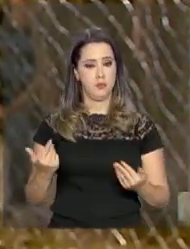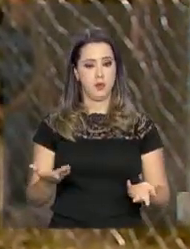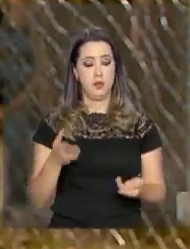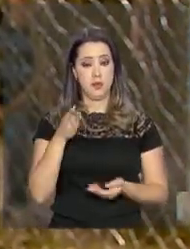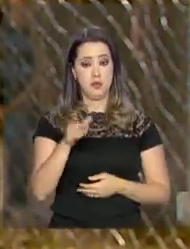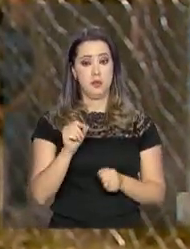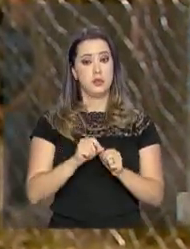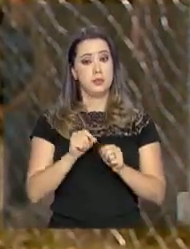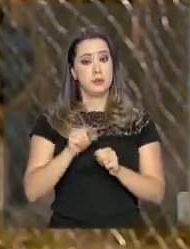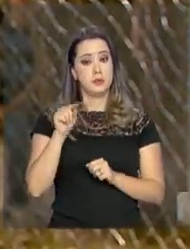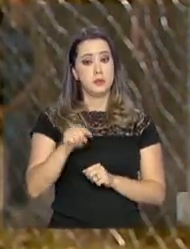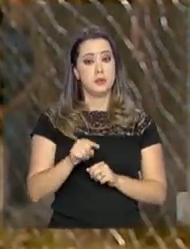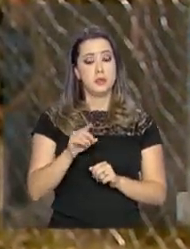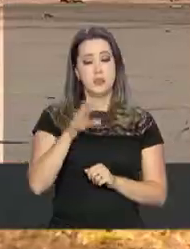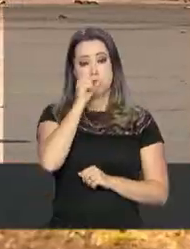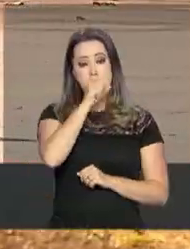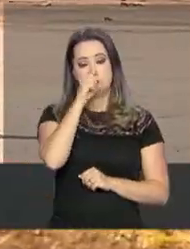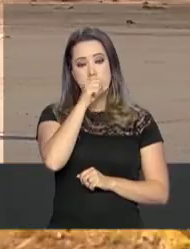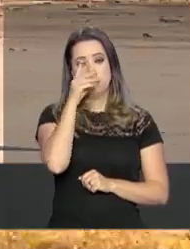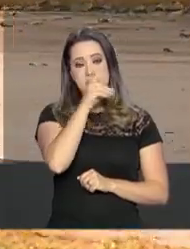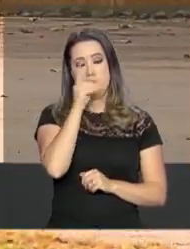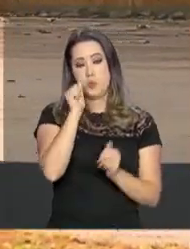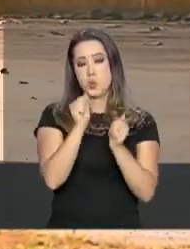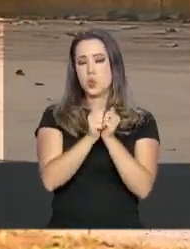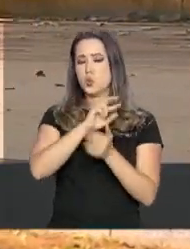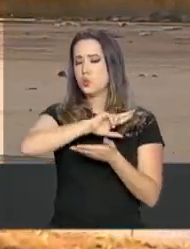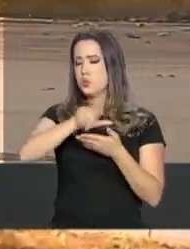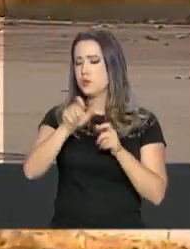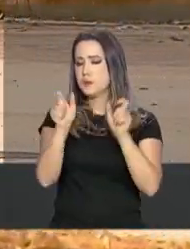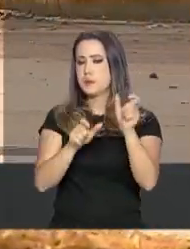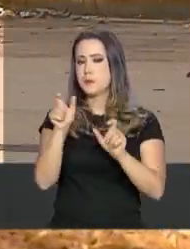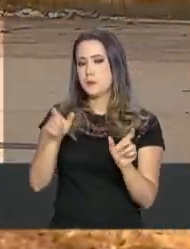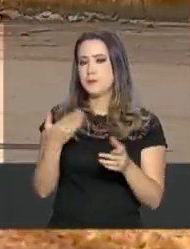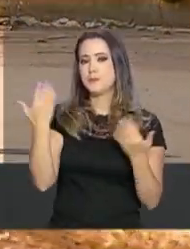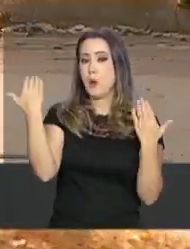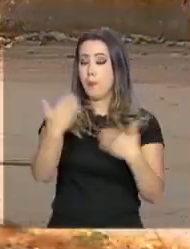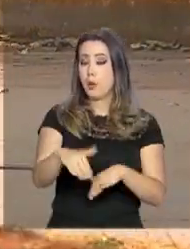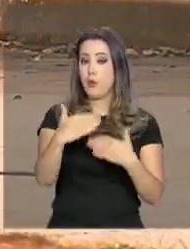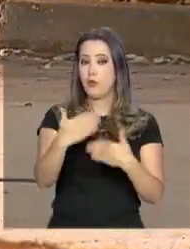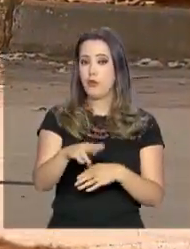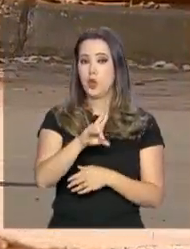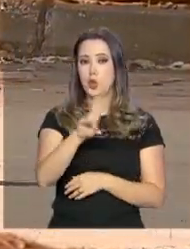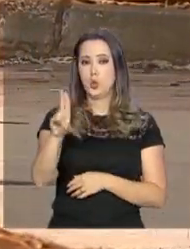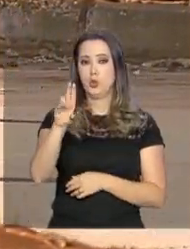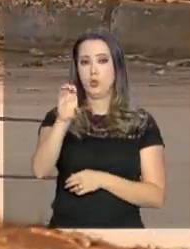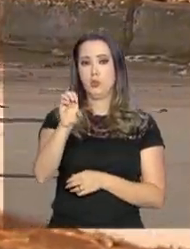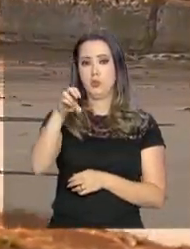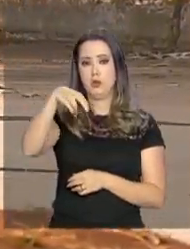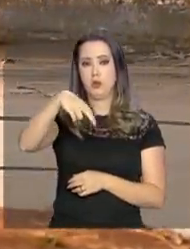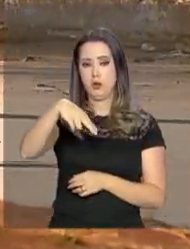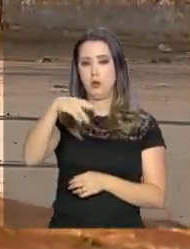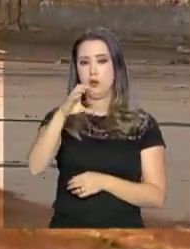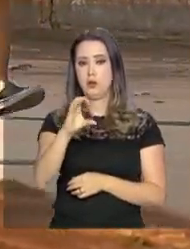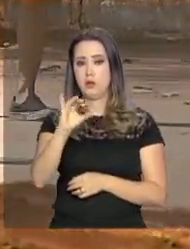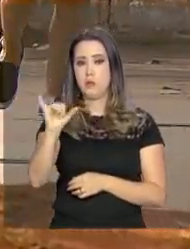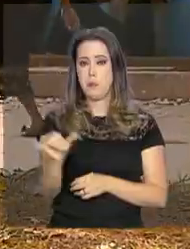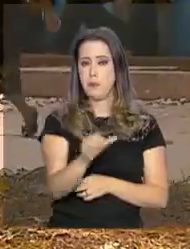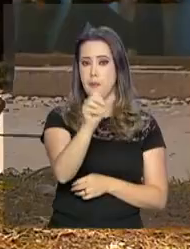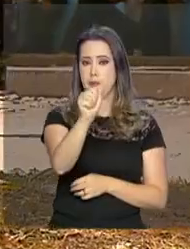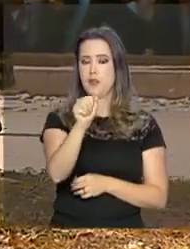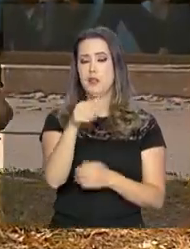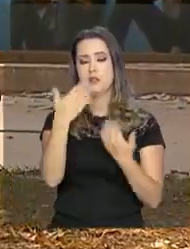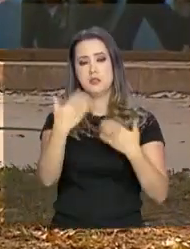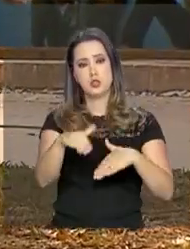madalena fez neste final de semana junto com outras milhares de pessoas o enseja que é o exame nacional para certificação de